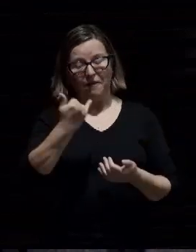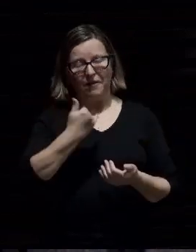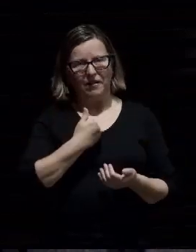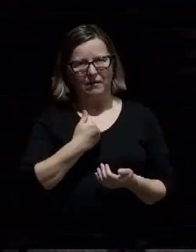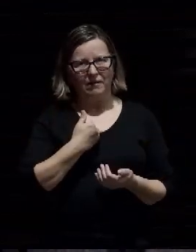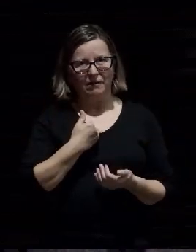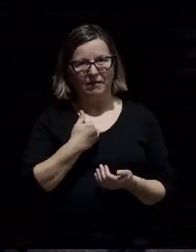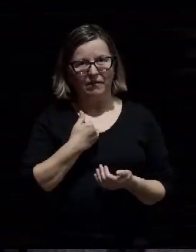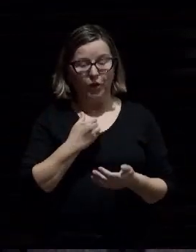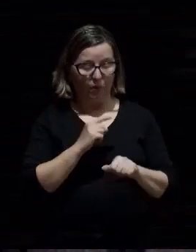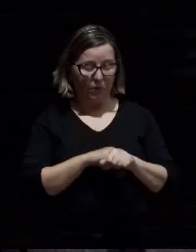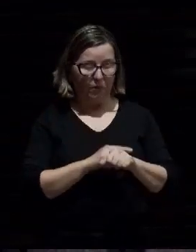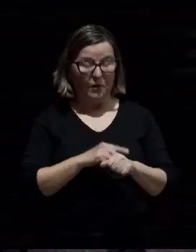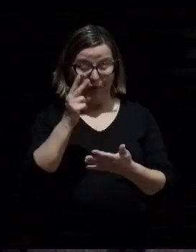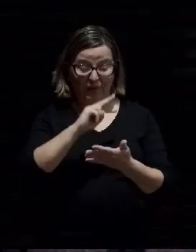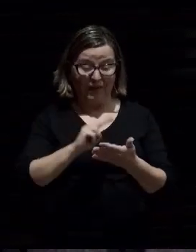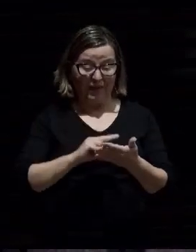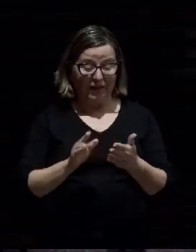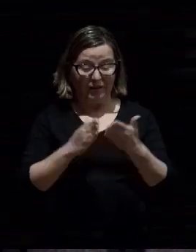a Bíblia